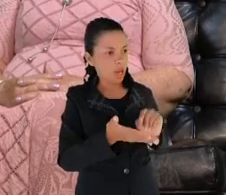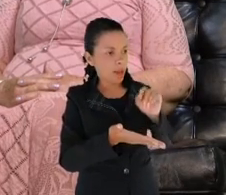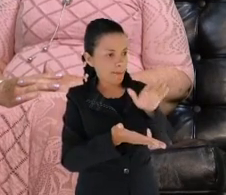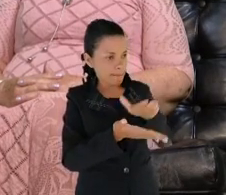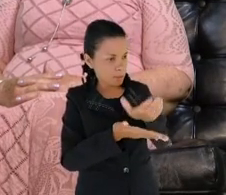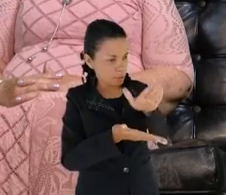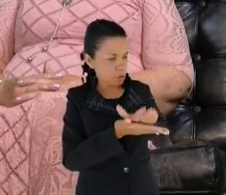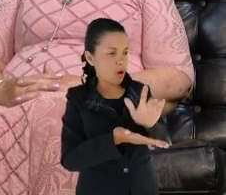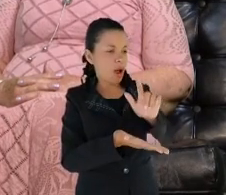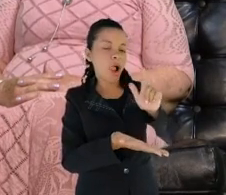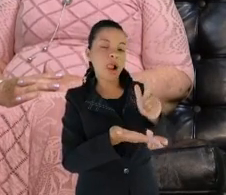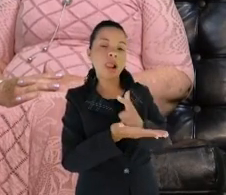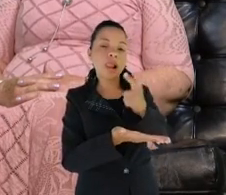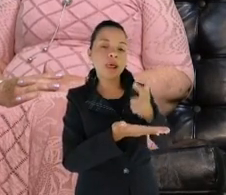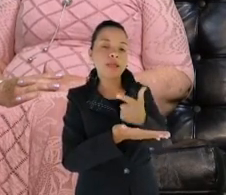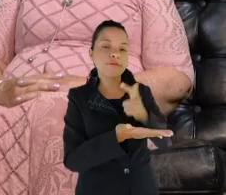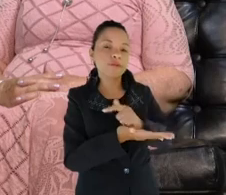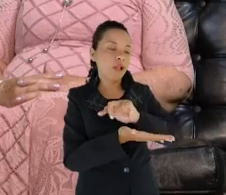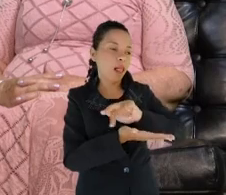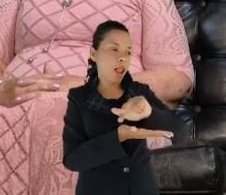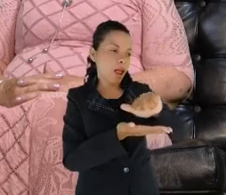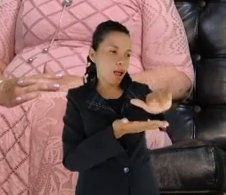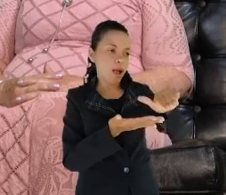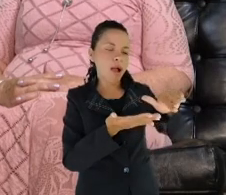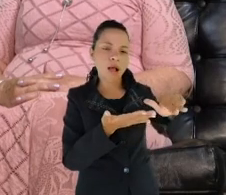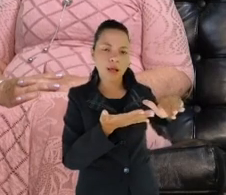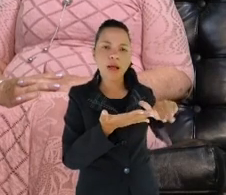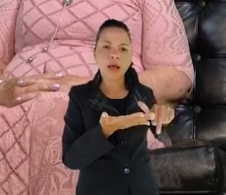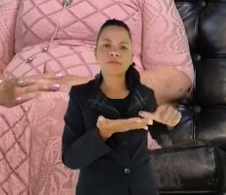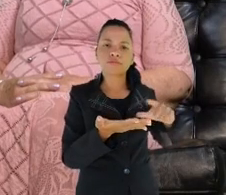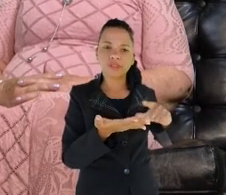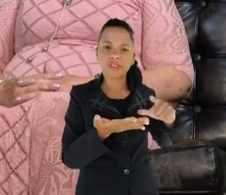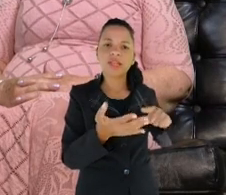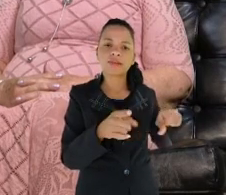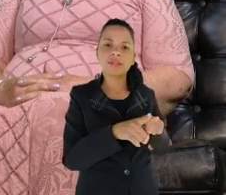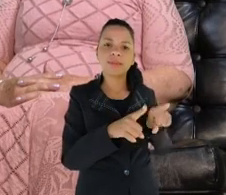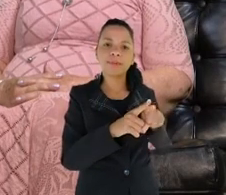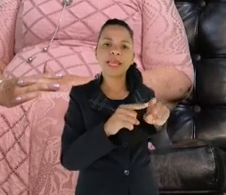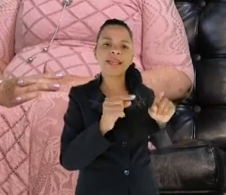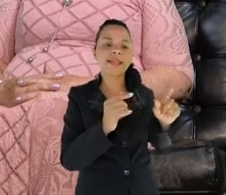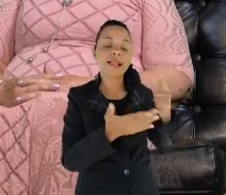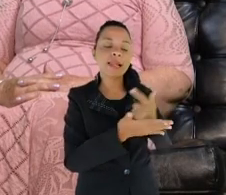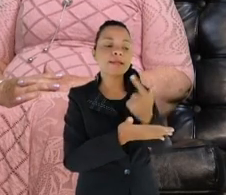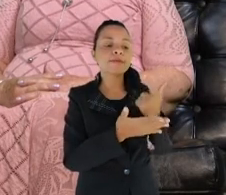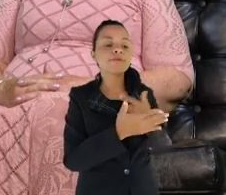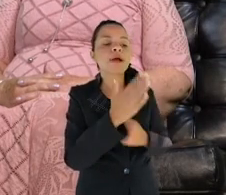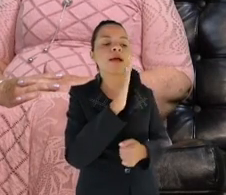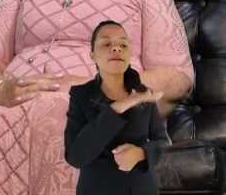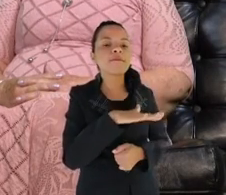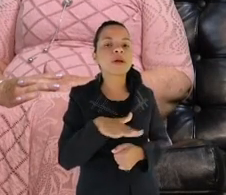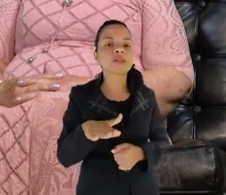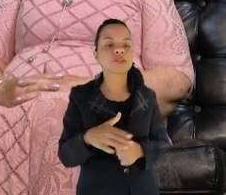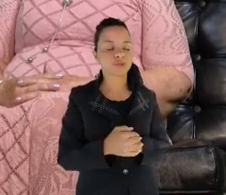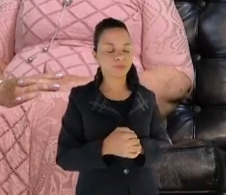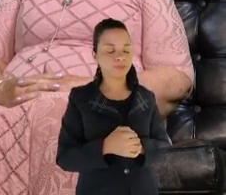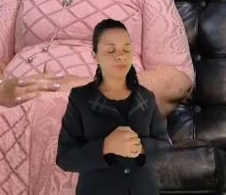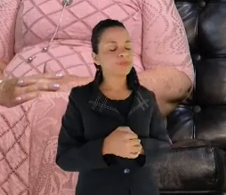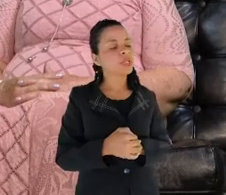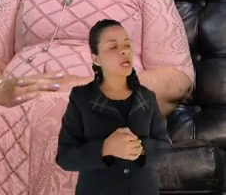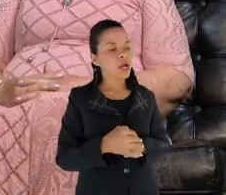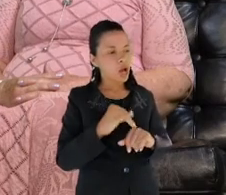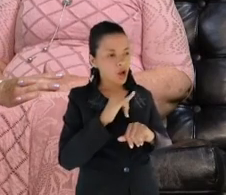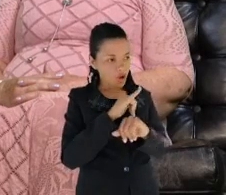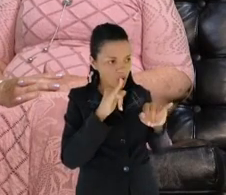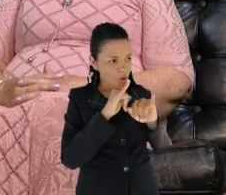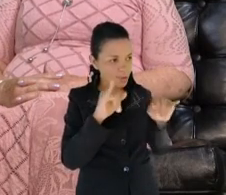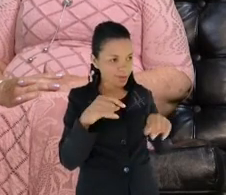livros, inclusive tem uma vasta literatura infantil. Conta para a gente como foi essa incursão no